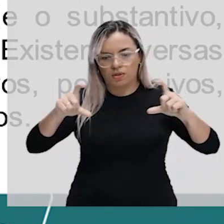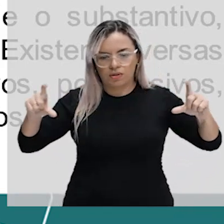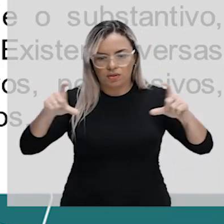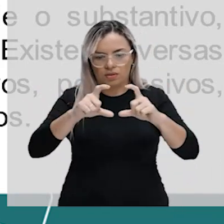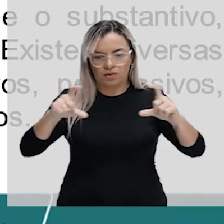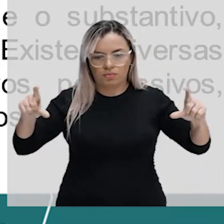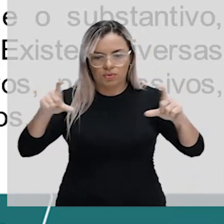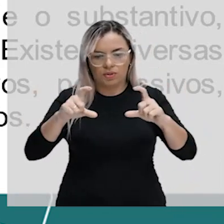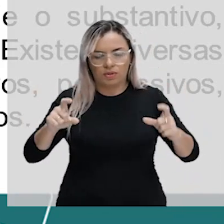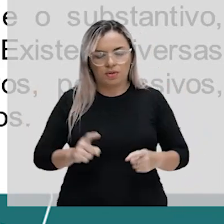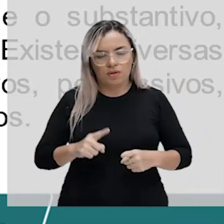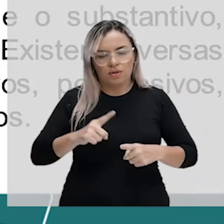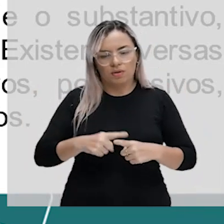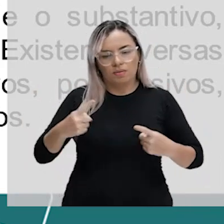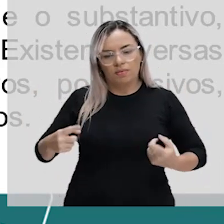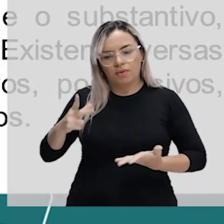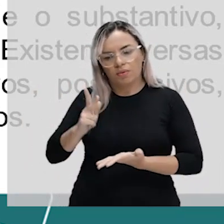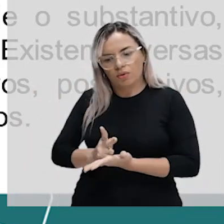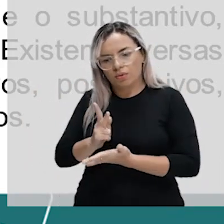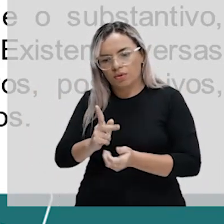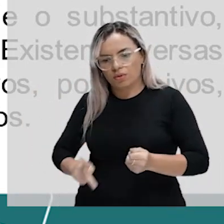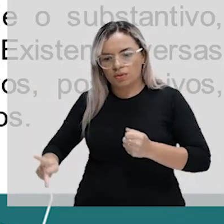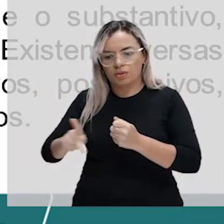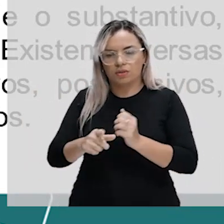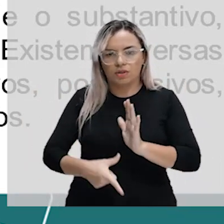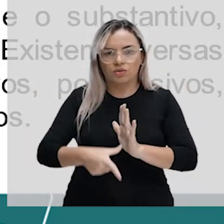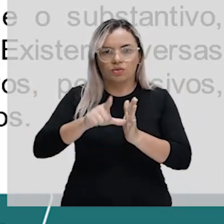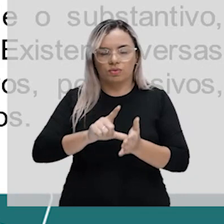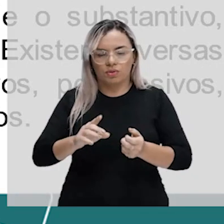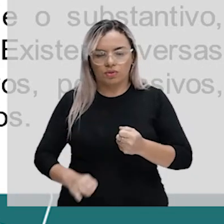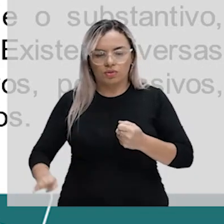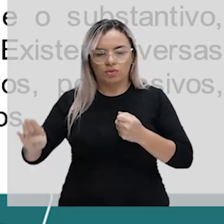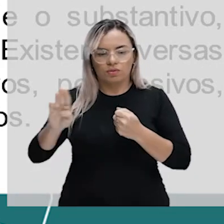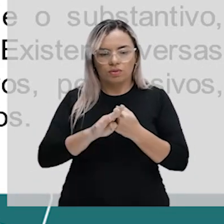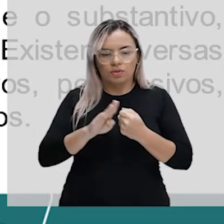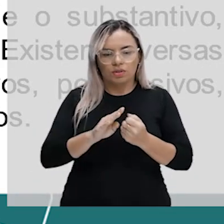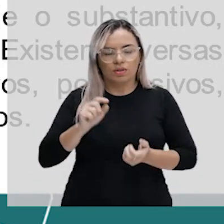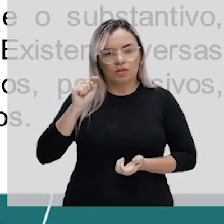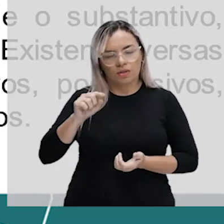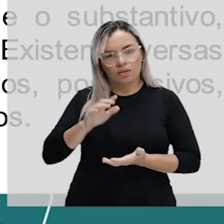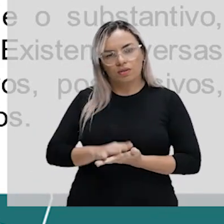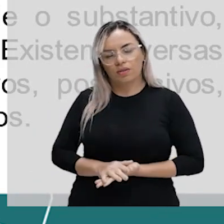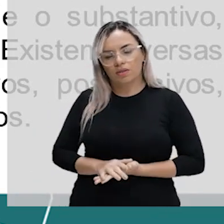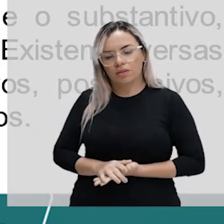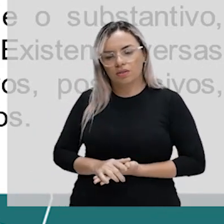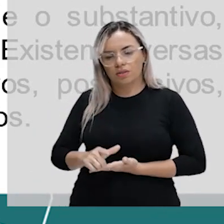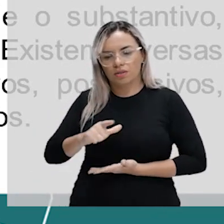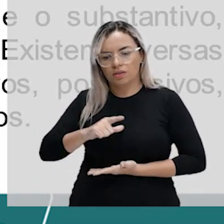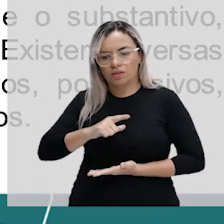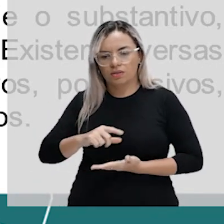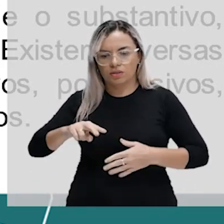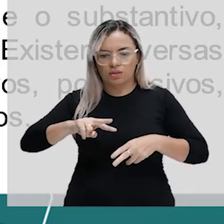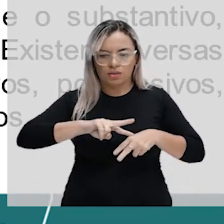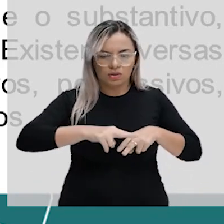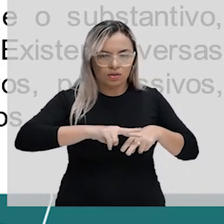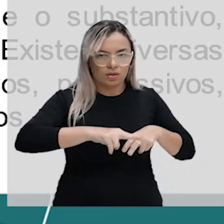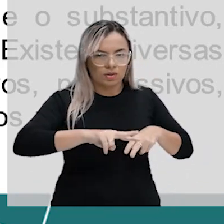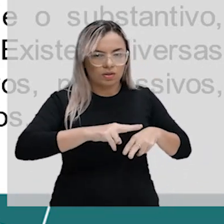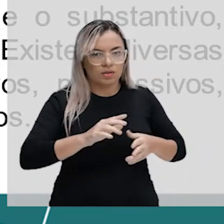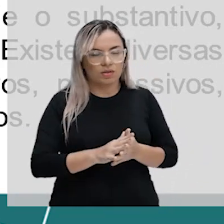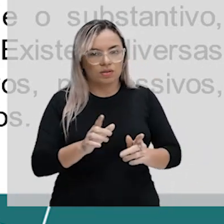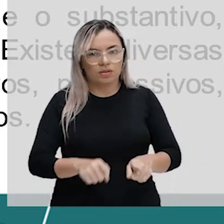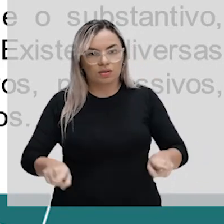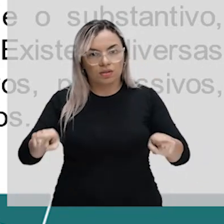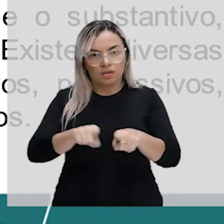uma frase. Porém, sempre que o pronome antecede o substantivo, aquele deverá admitir o mesmo gênero